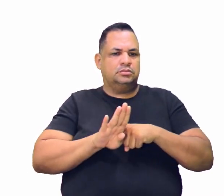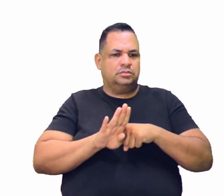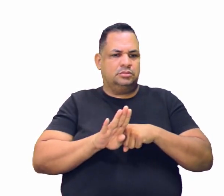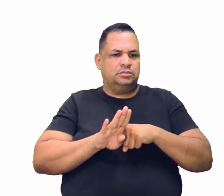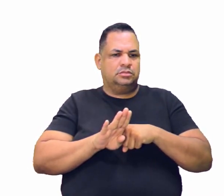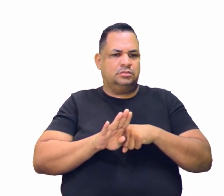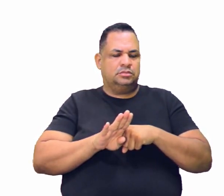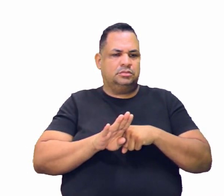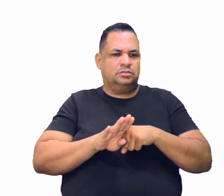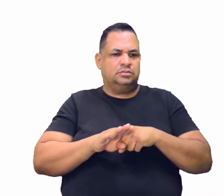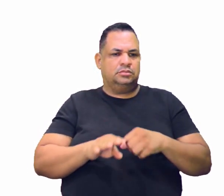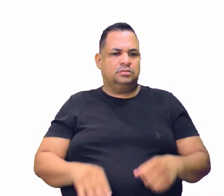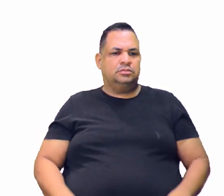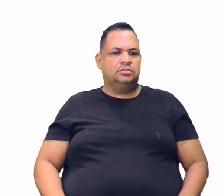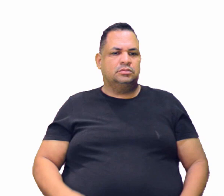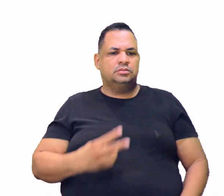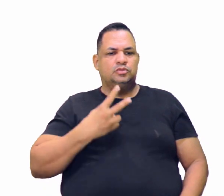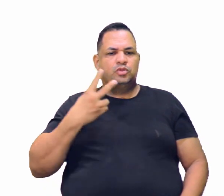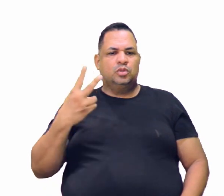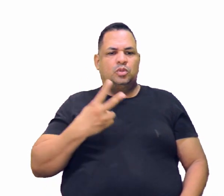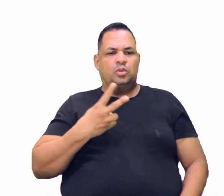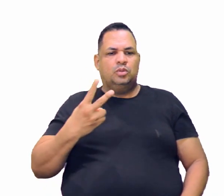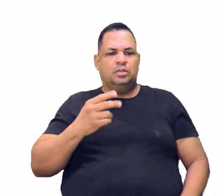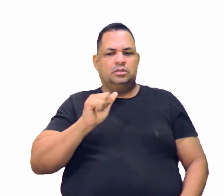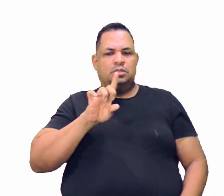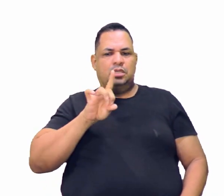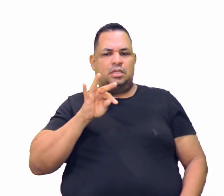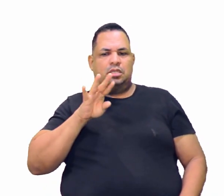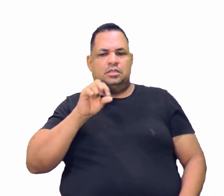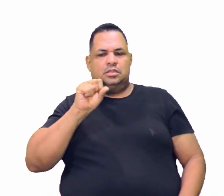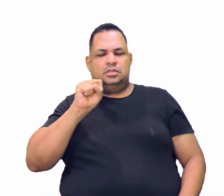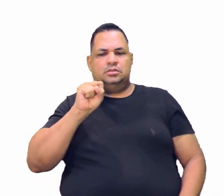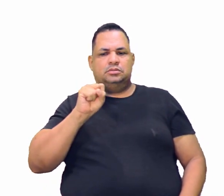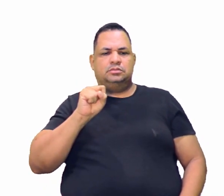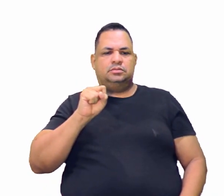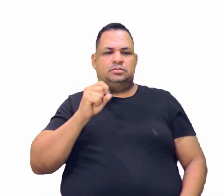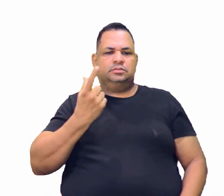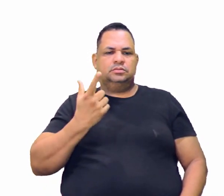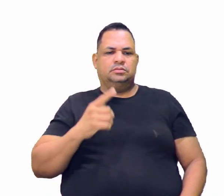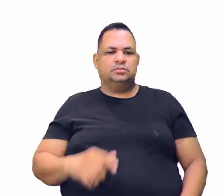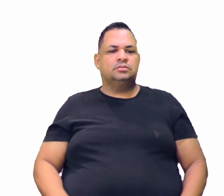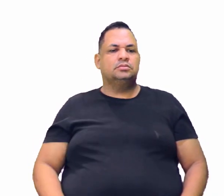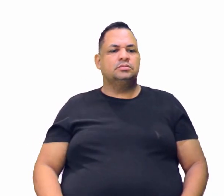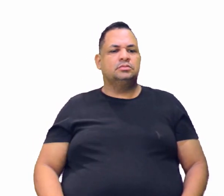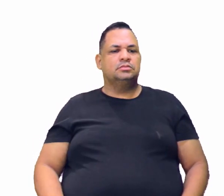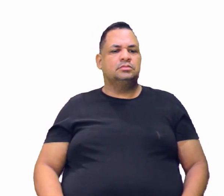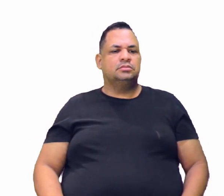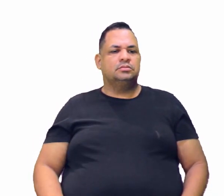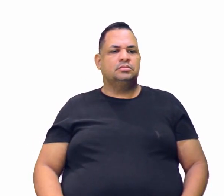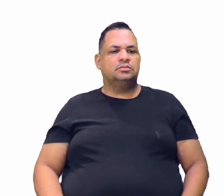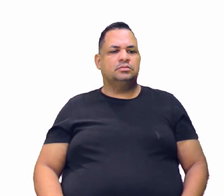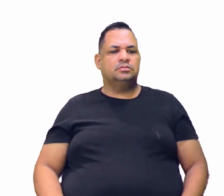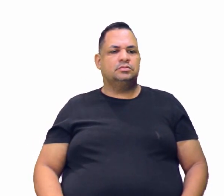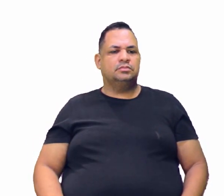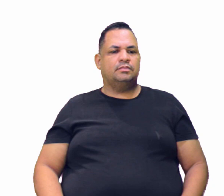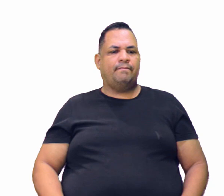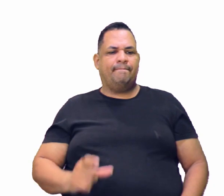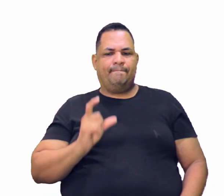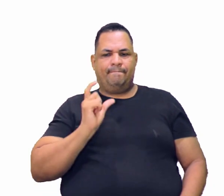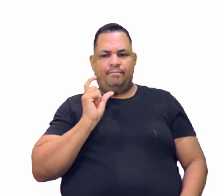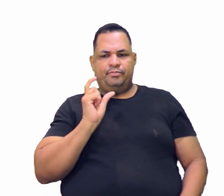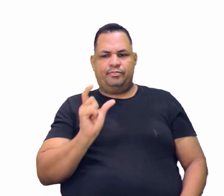alerta, ó, 2 alertas, tá certo? Como nome mesmo. Agora a